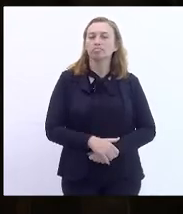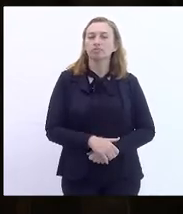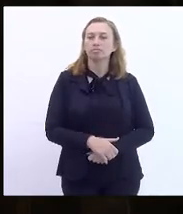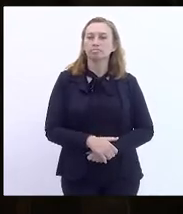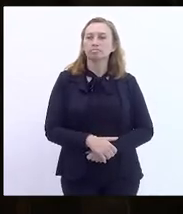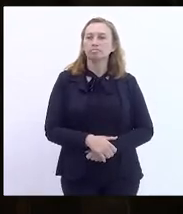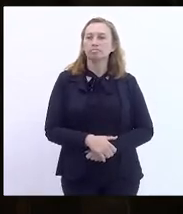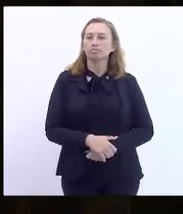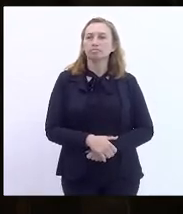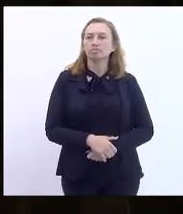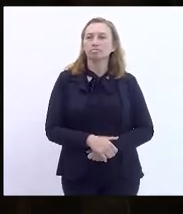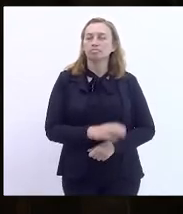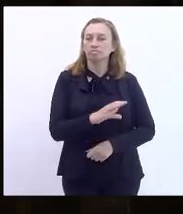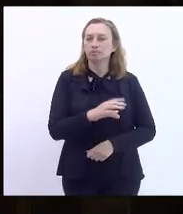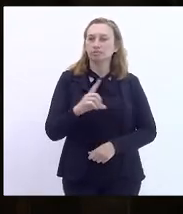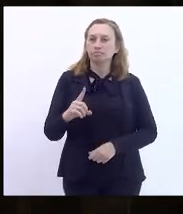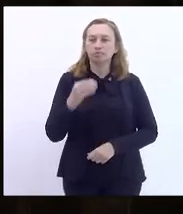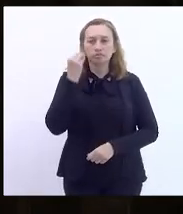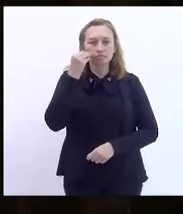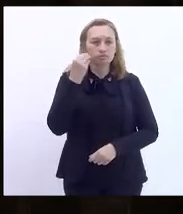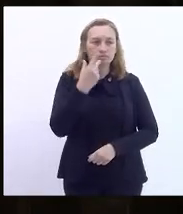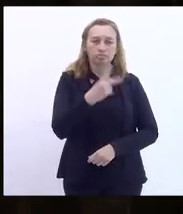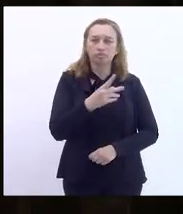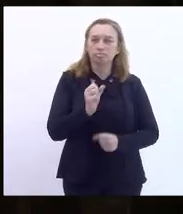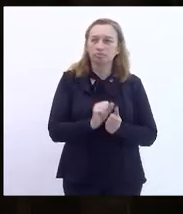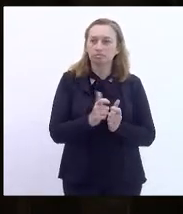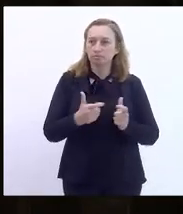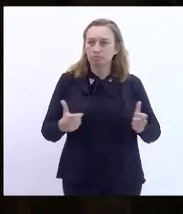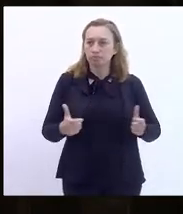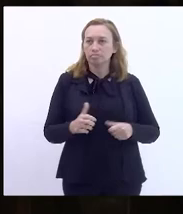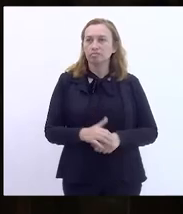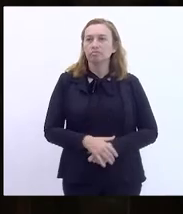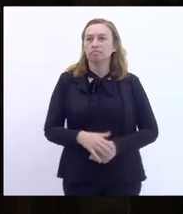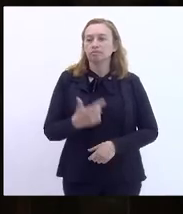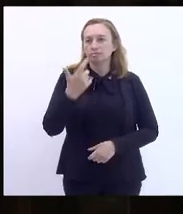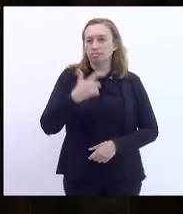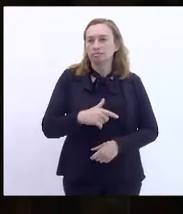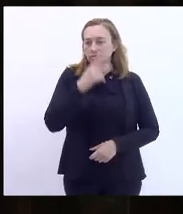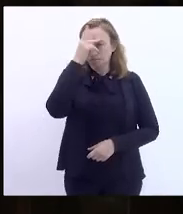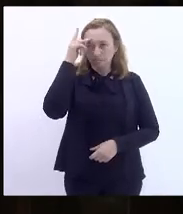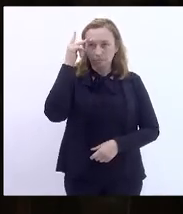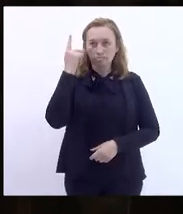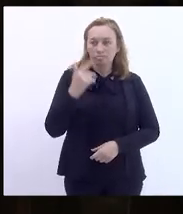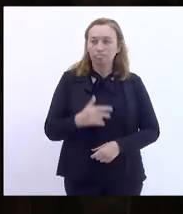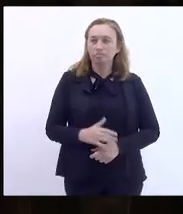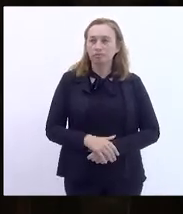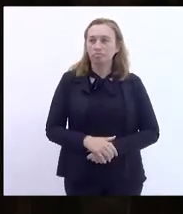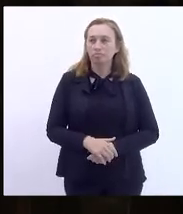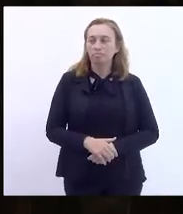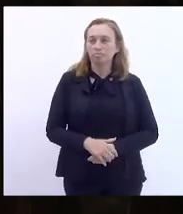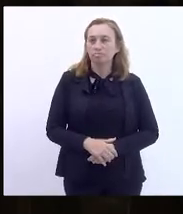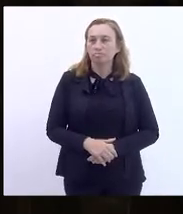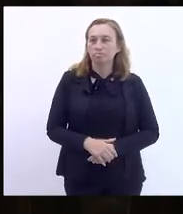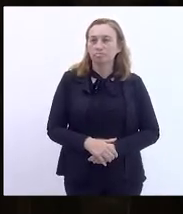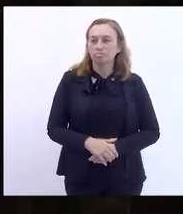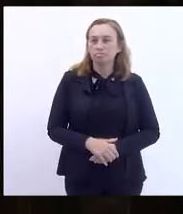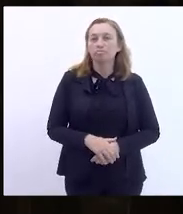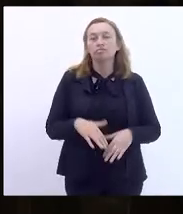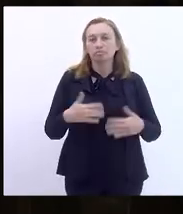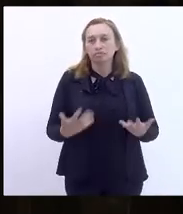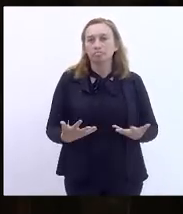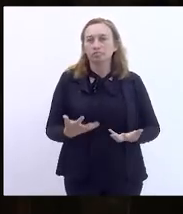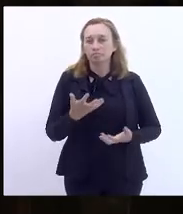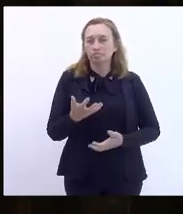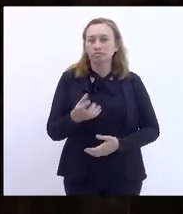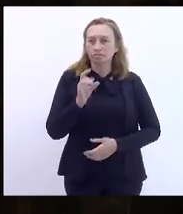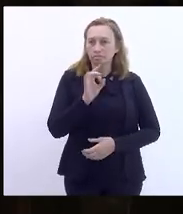da Coordenação até porque a experiência que ele tem a gigantesca né Eu sou uma pessoa que me some encontre formiguinha surgimento Então